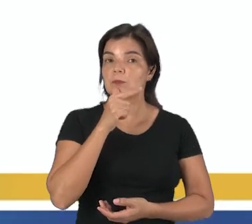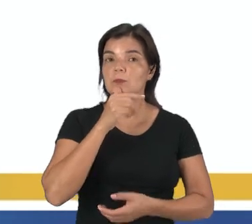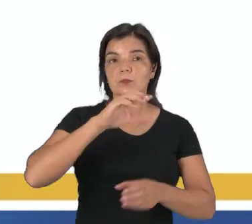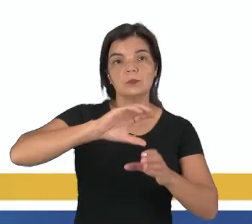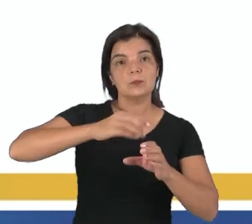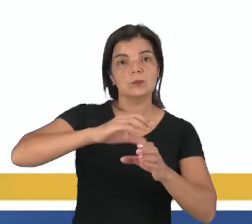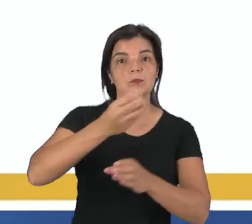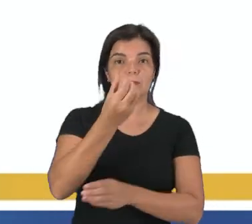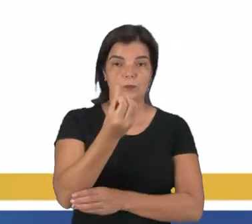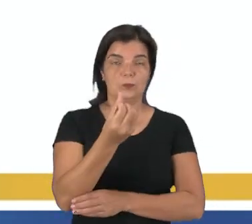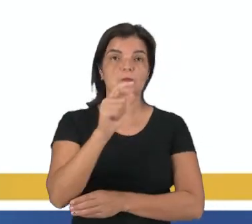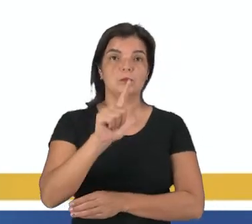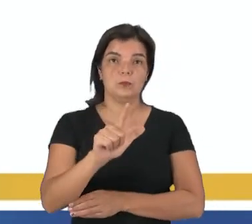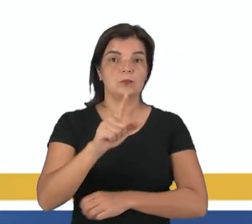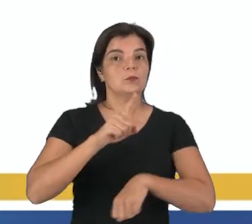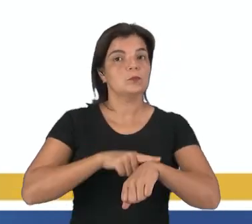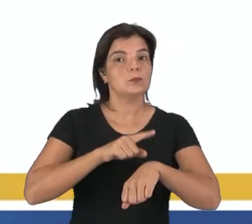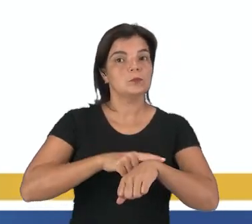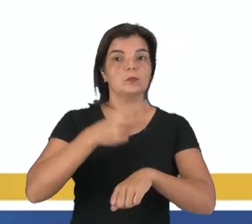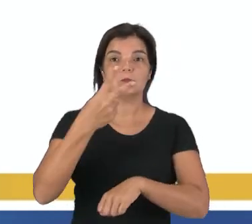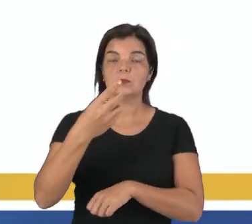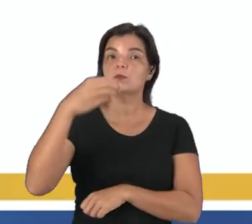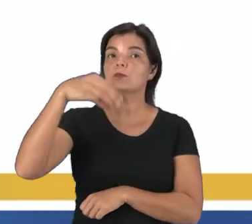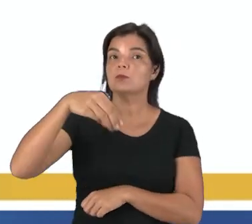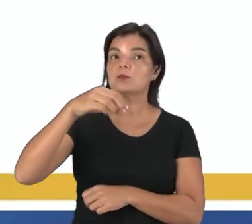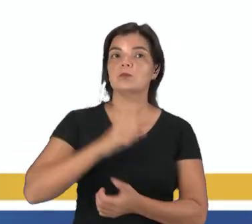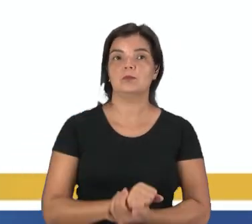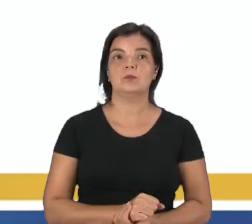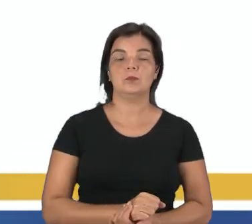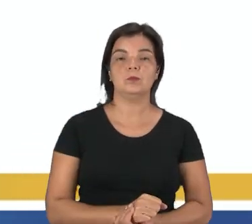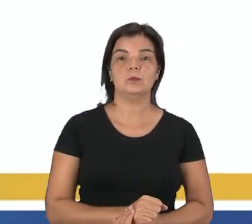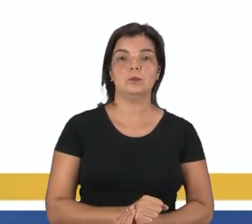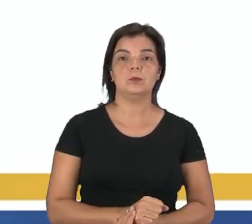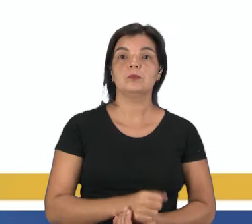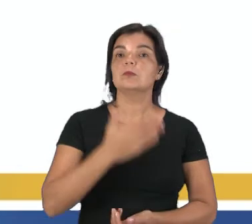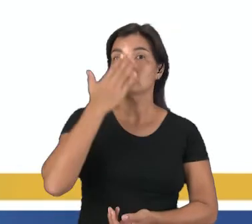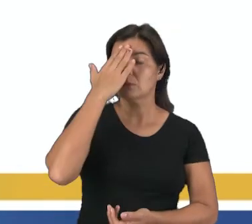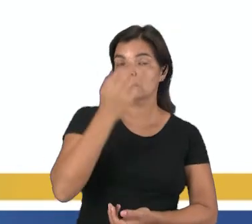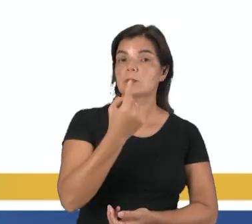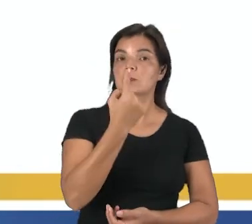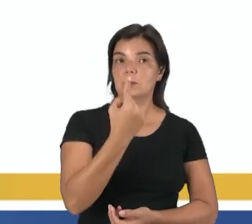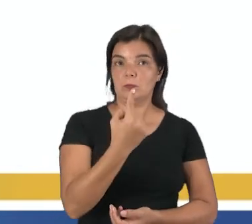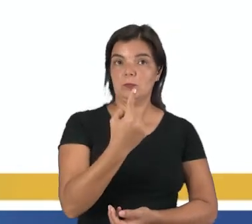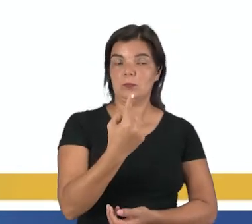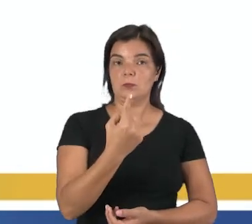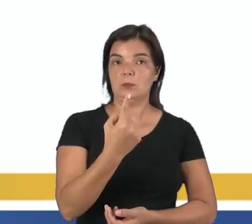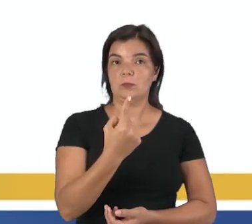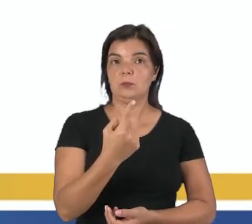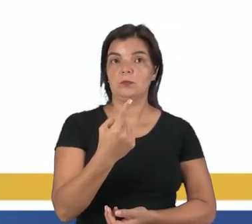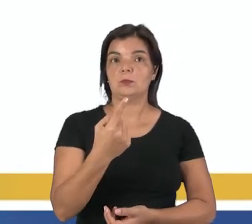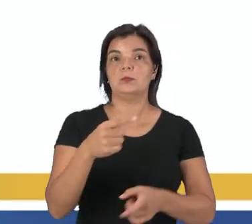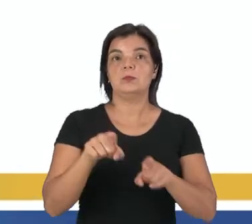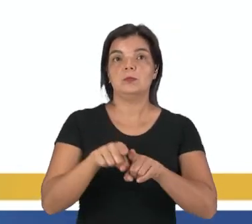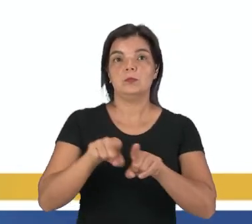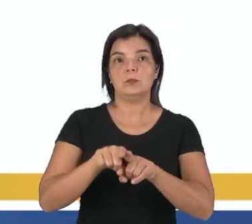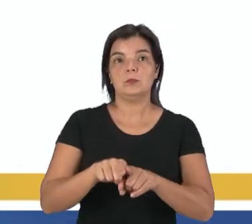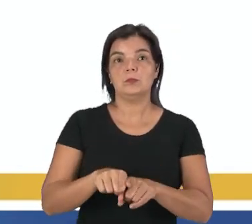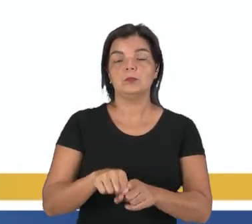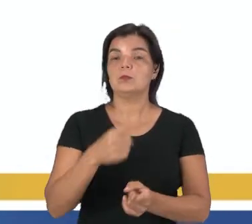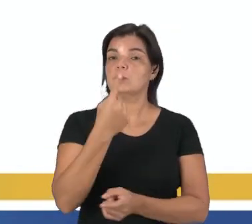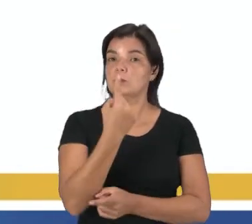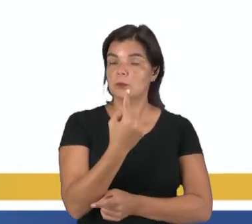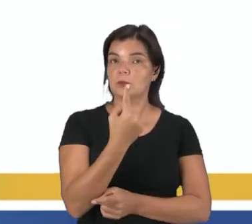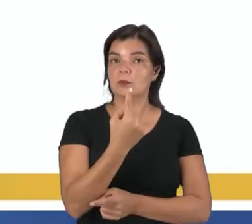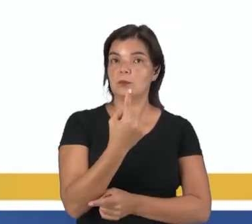de 6 litros, o tempo é de 2 minutos. Preciso saber quantos litros precisa vazar para